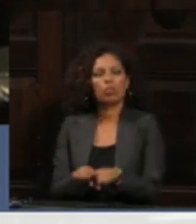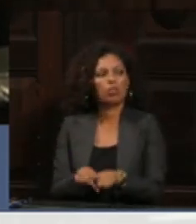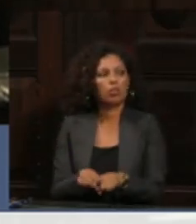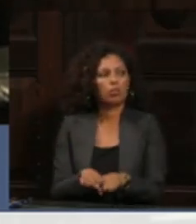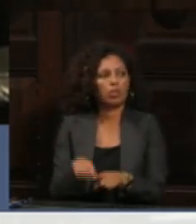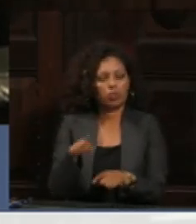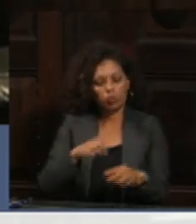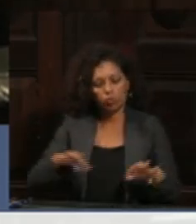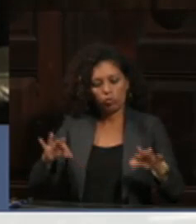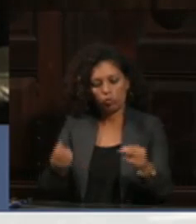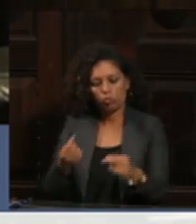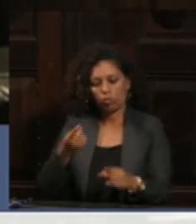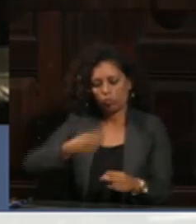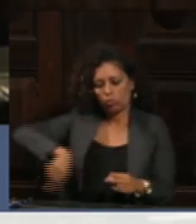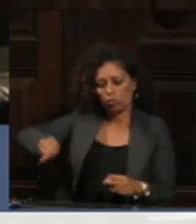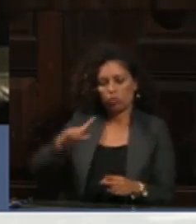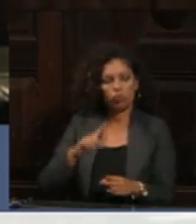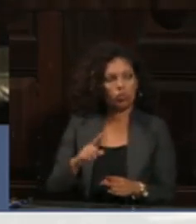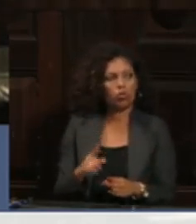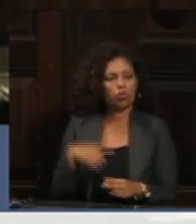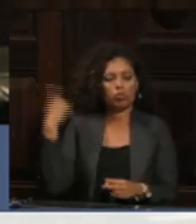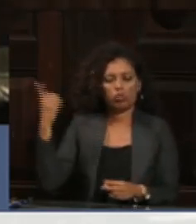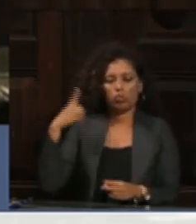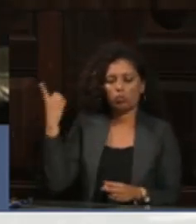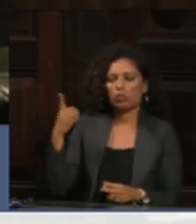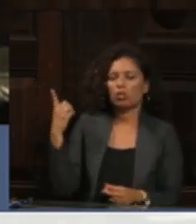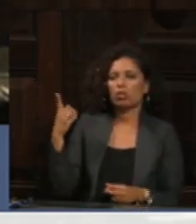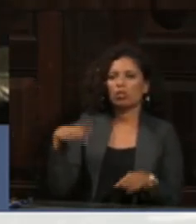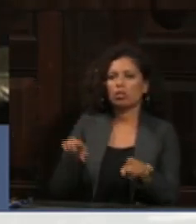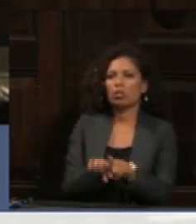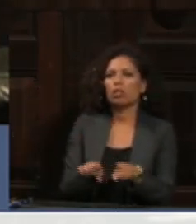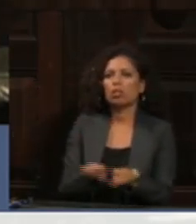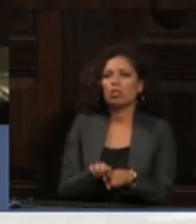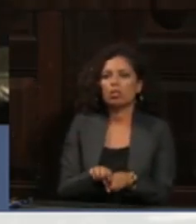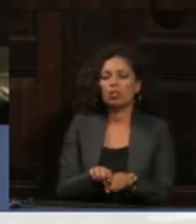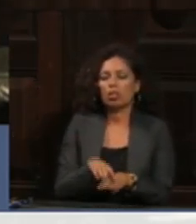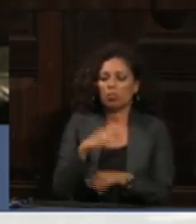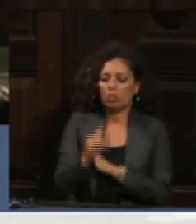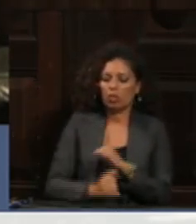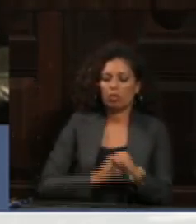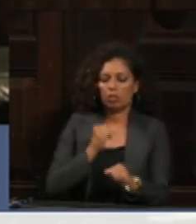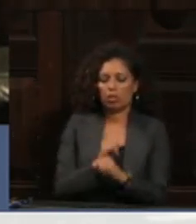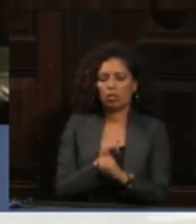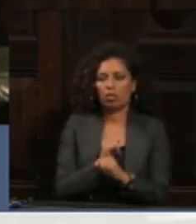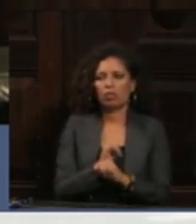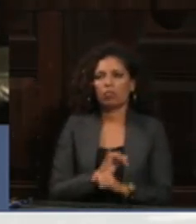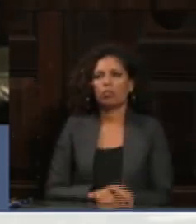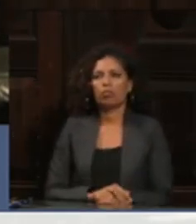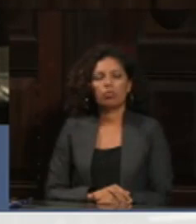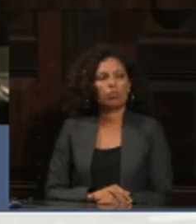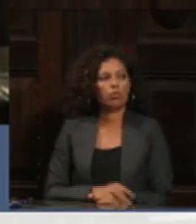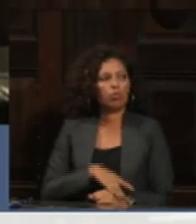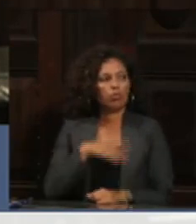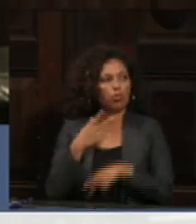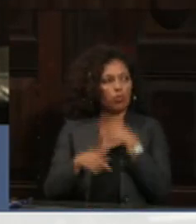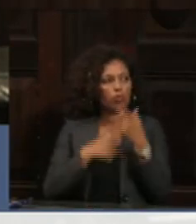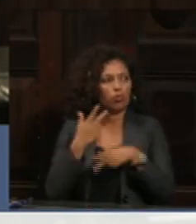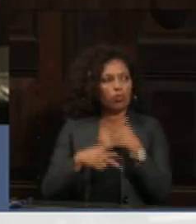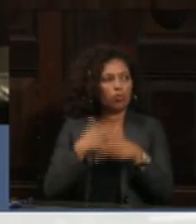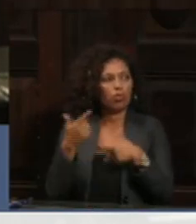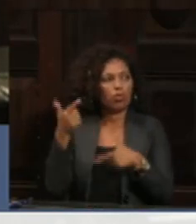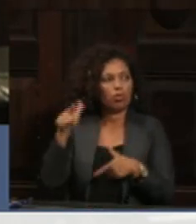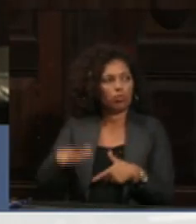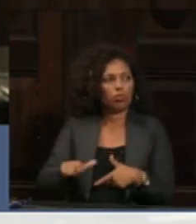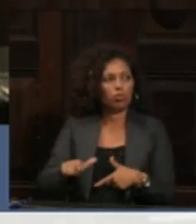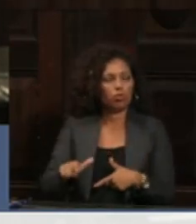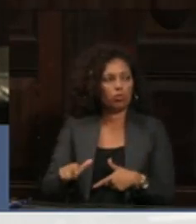de nós, né, deputados e deputadas, e também nas nossas redes sociais. Faço mais uma